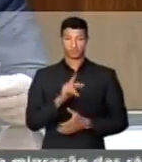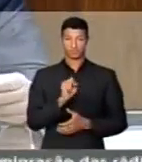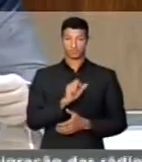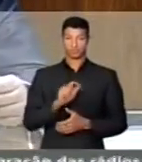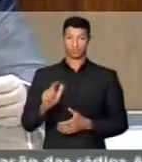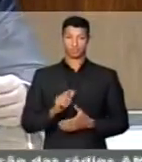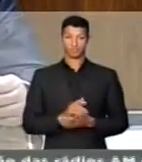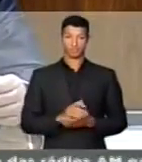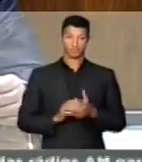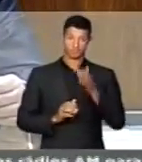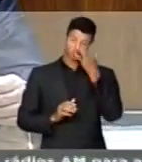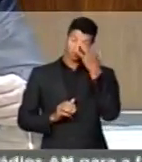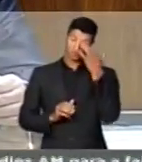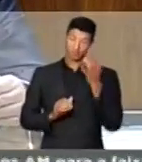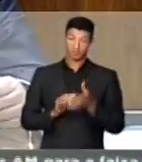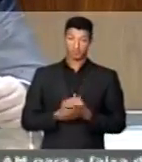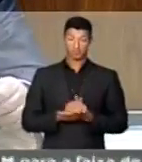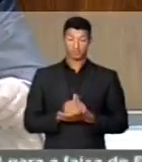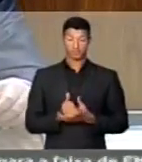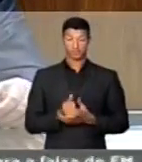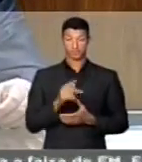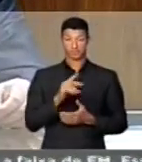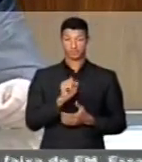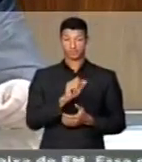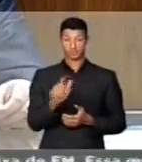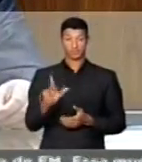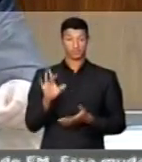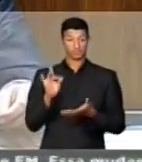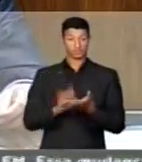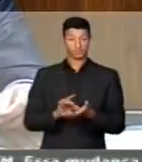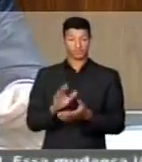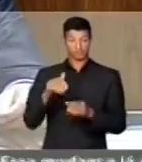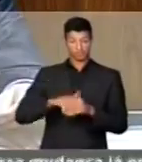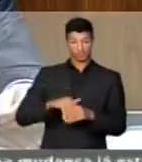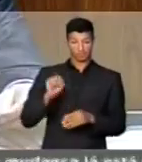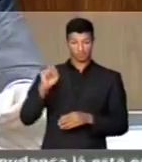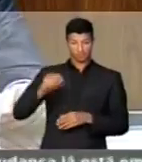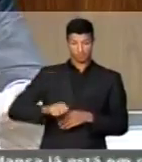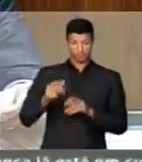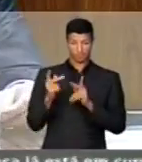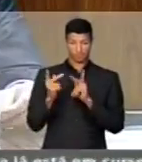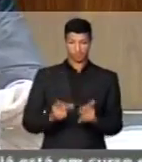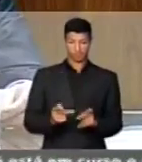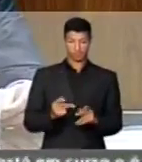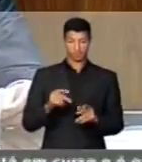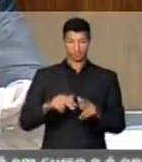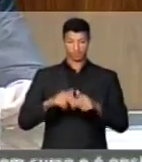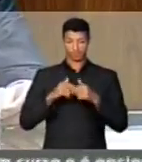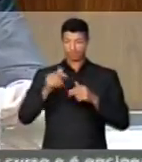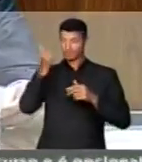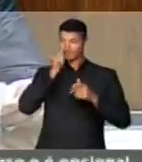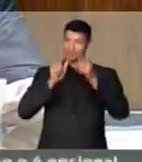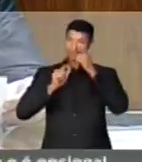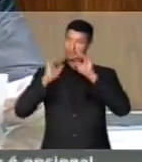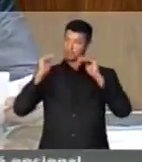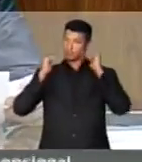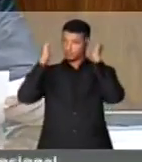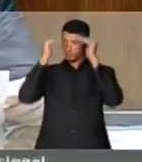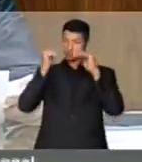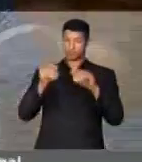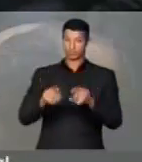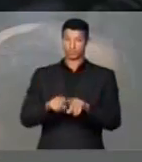pessoal. Senhor presidente, pessoal, logicamente vai votar sim ao projeto, pelo alcance dele e